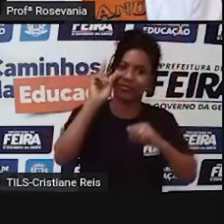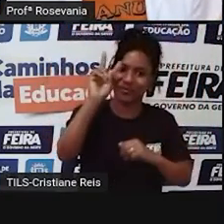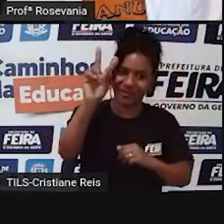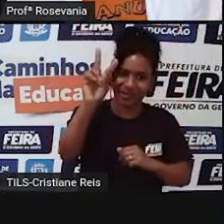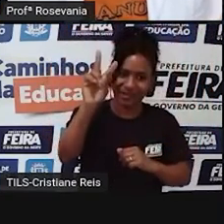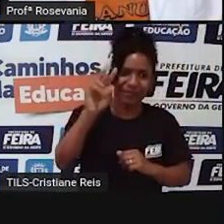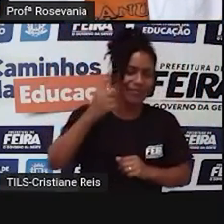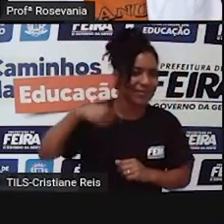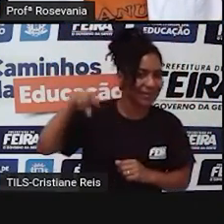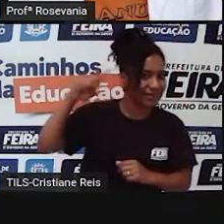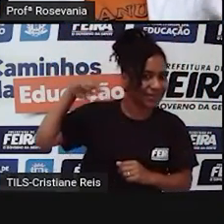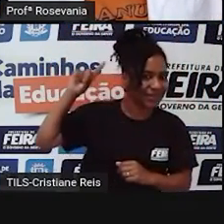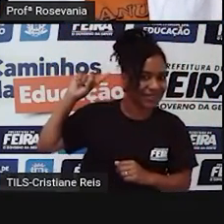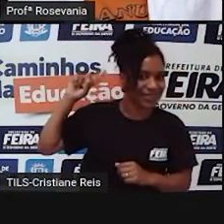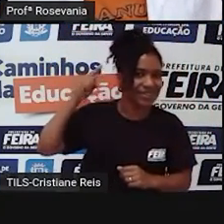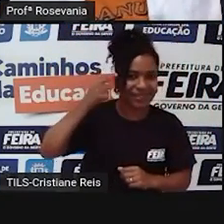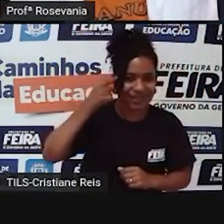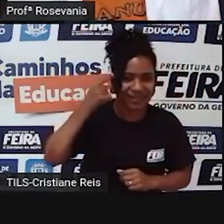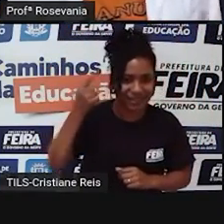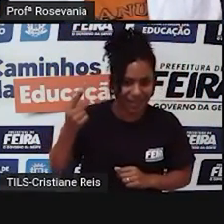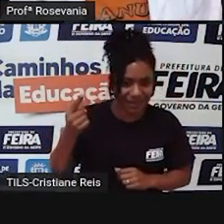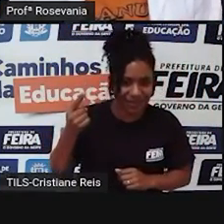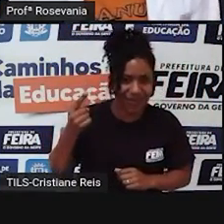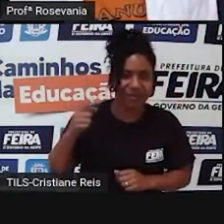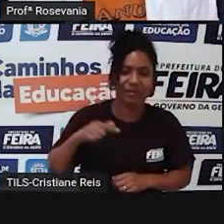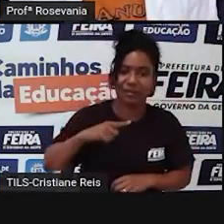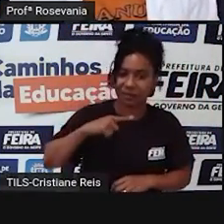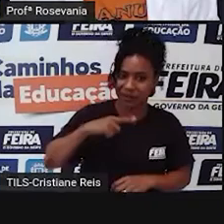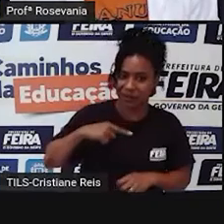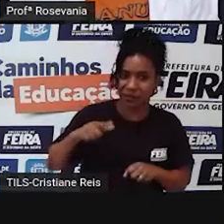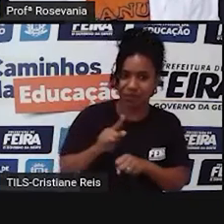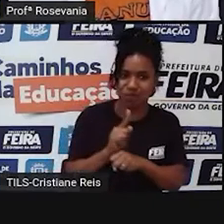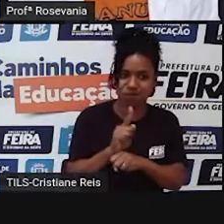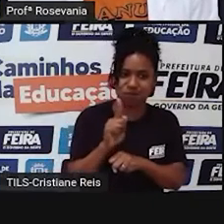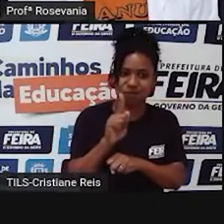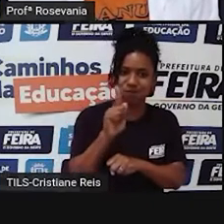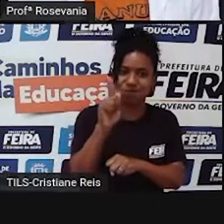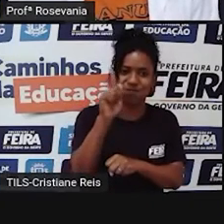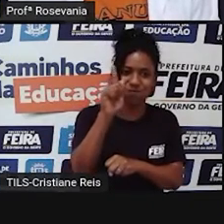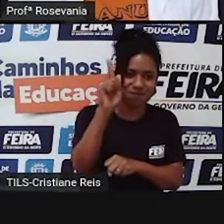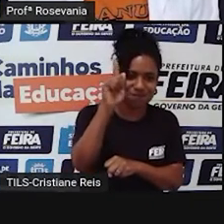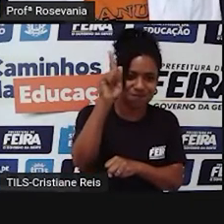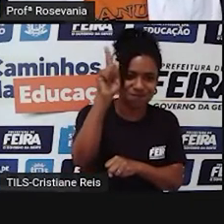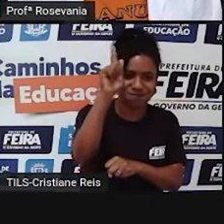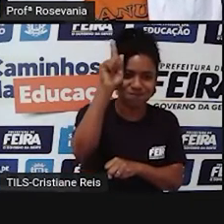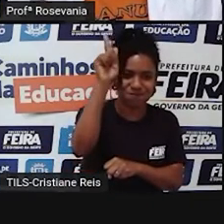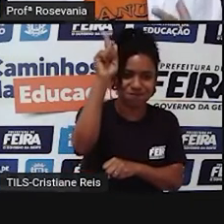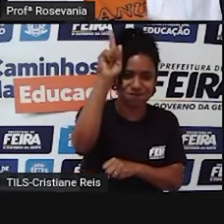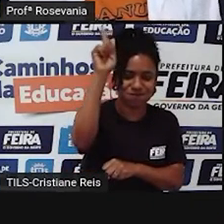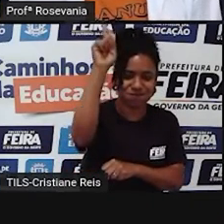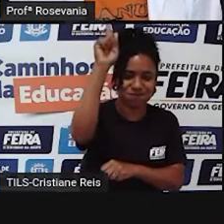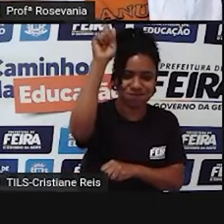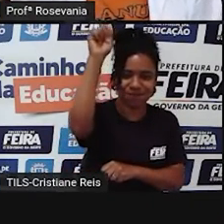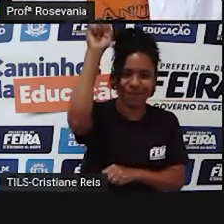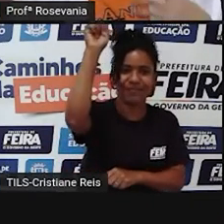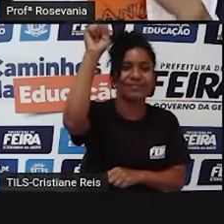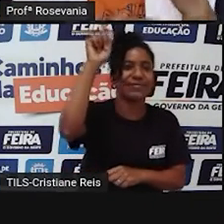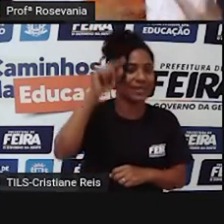né? Sem um astronauta, sem um profissional aí tá guiando aí essa nave, que as pessoas